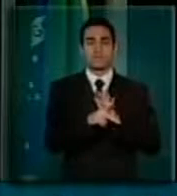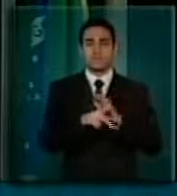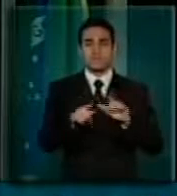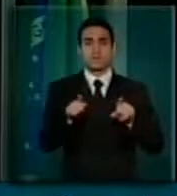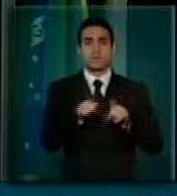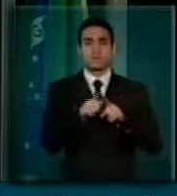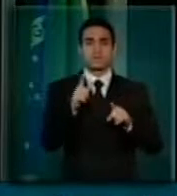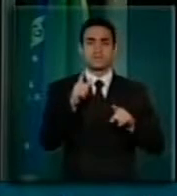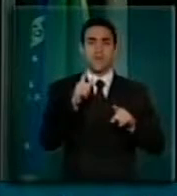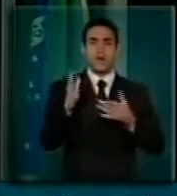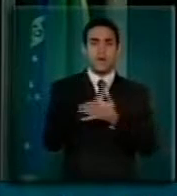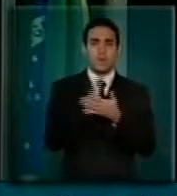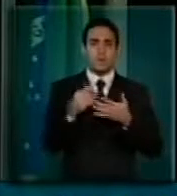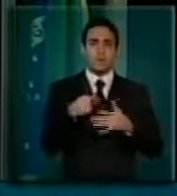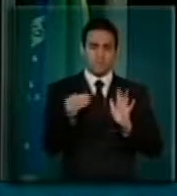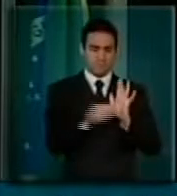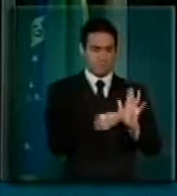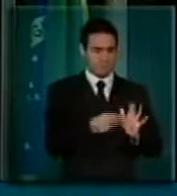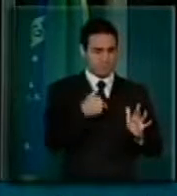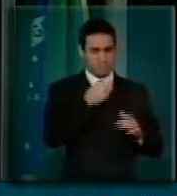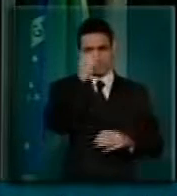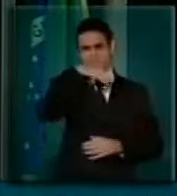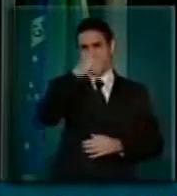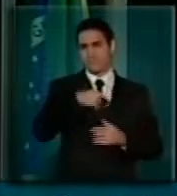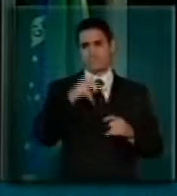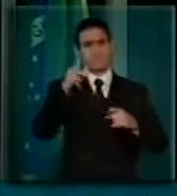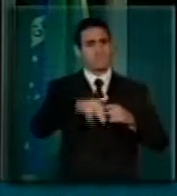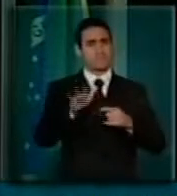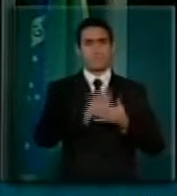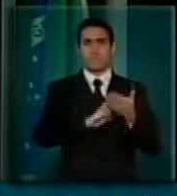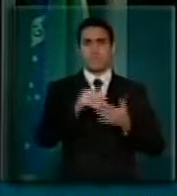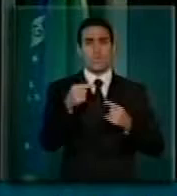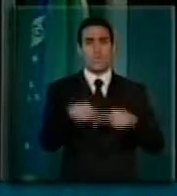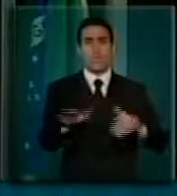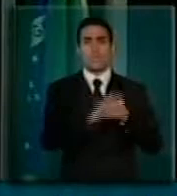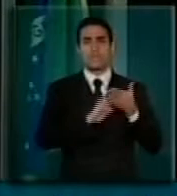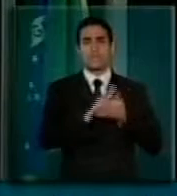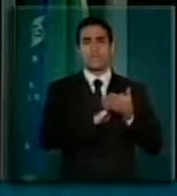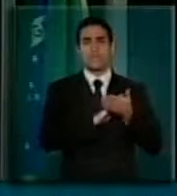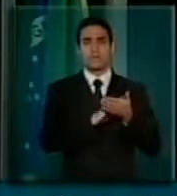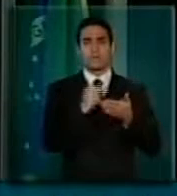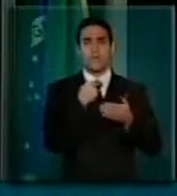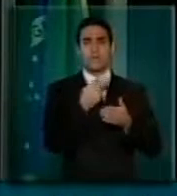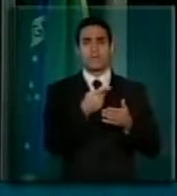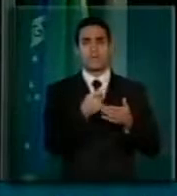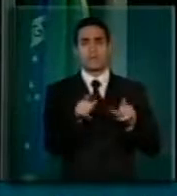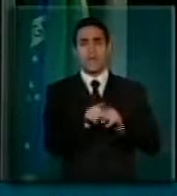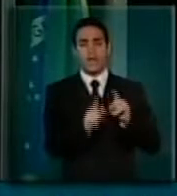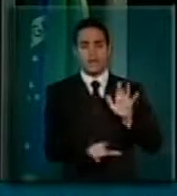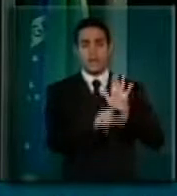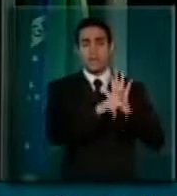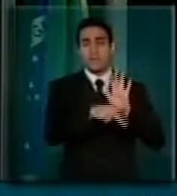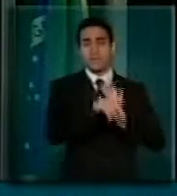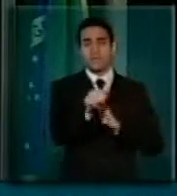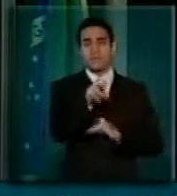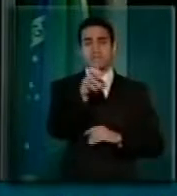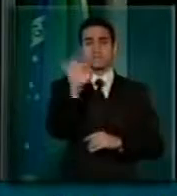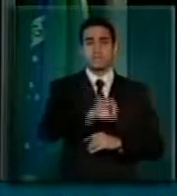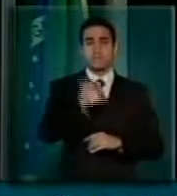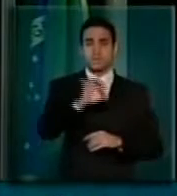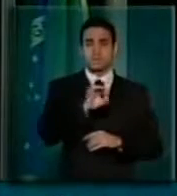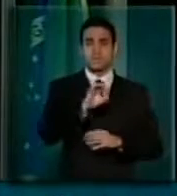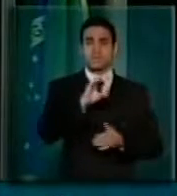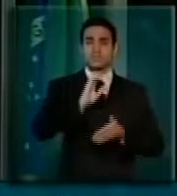compatíveis com o momento que nós vivemos, não permitindo que se avançasse além de 15% nos cortes do